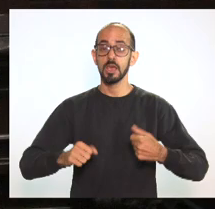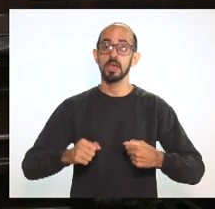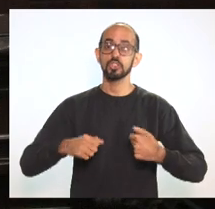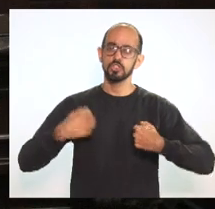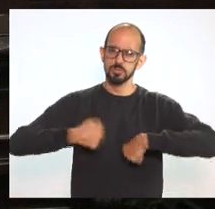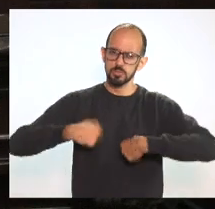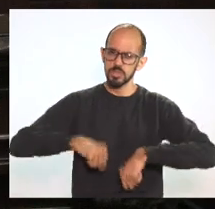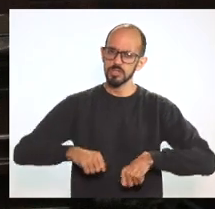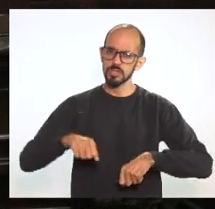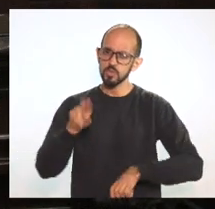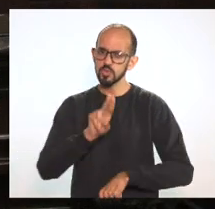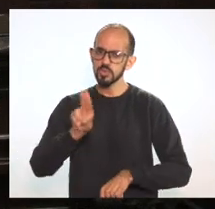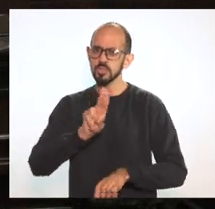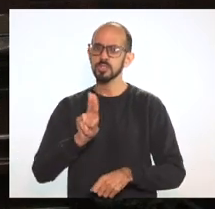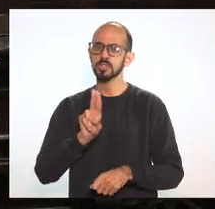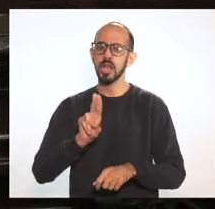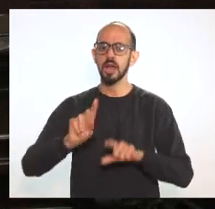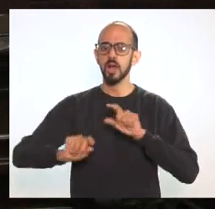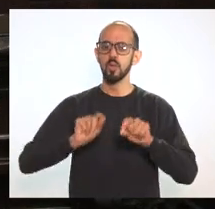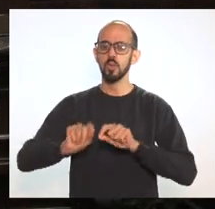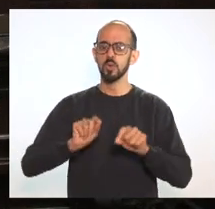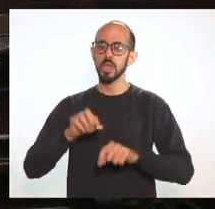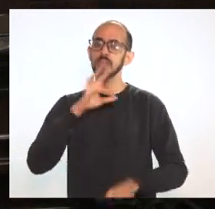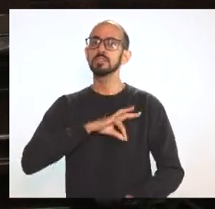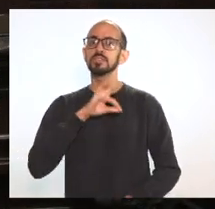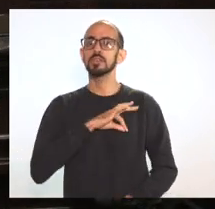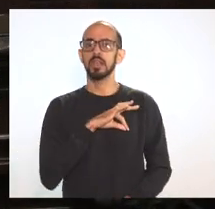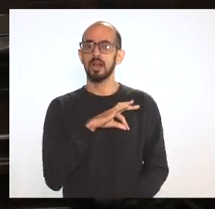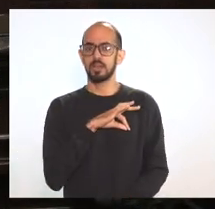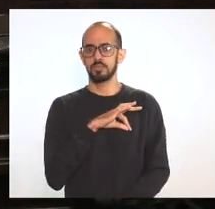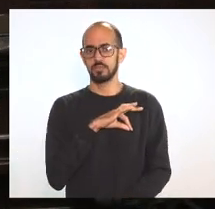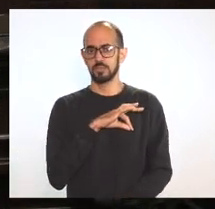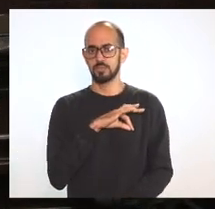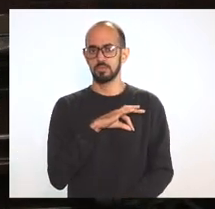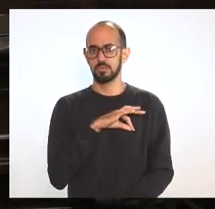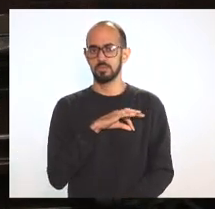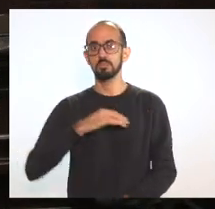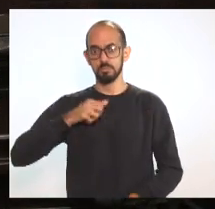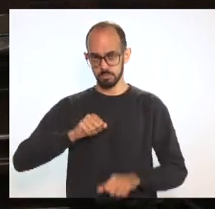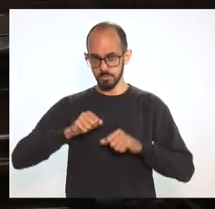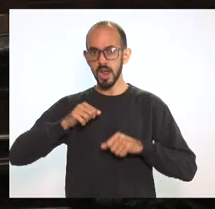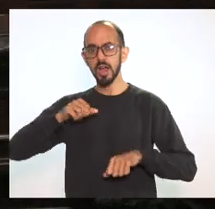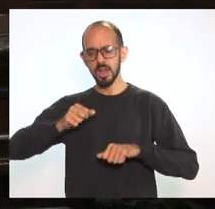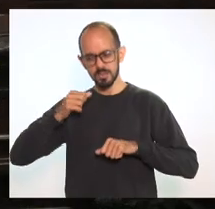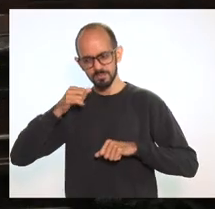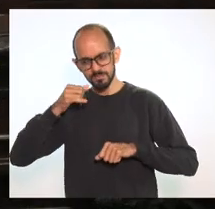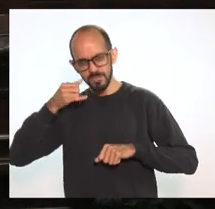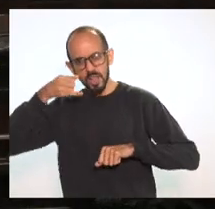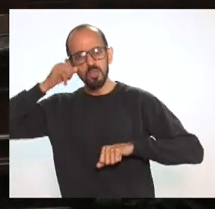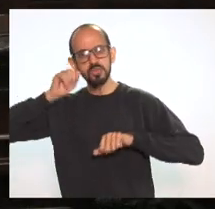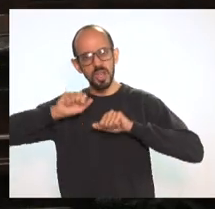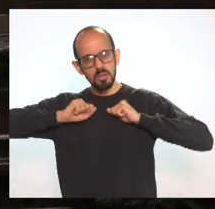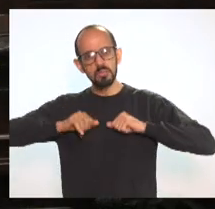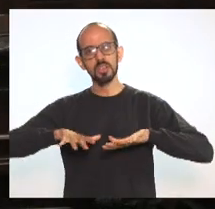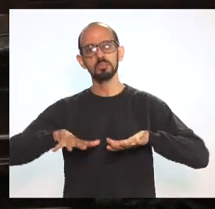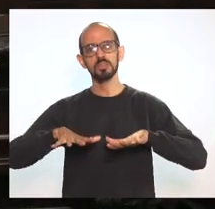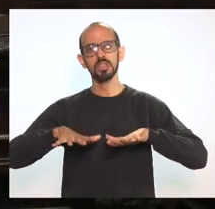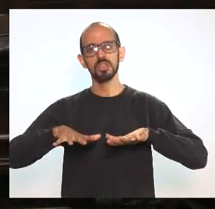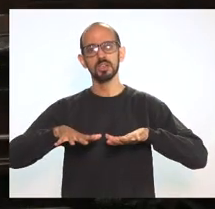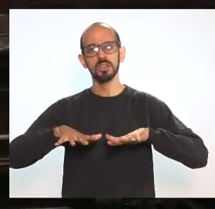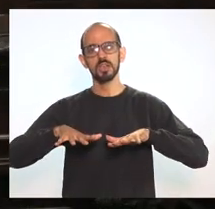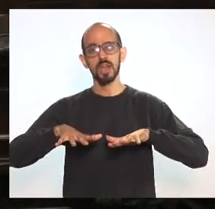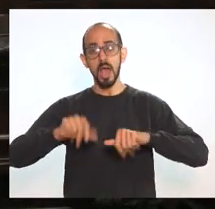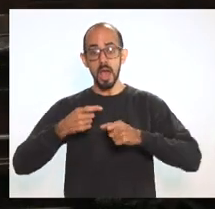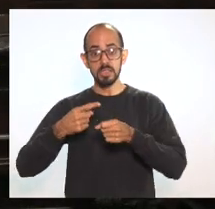utilizar esse salário no combate à pandemia. As cidades